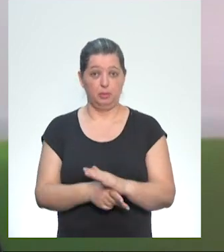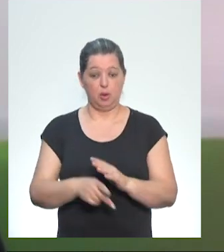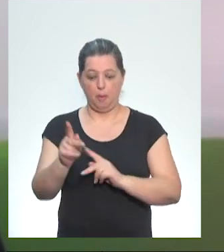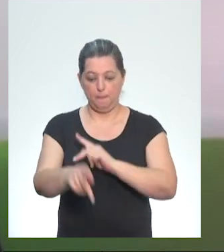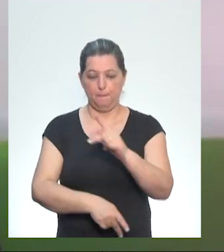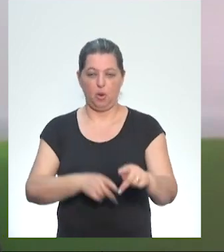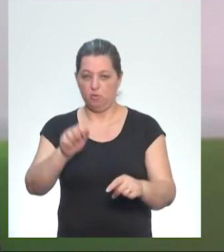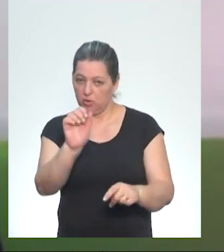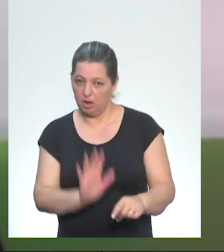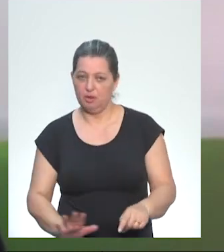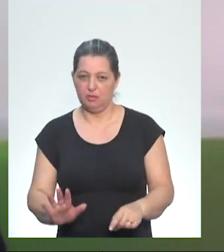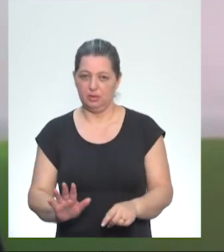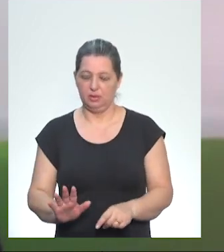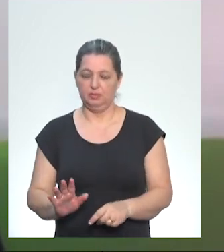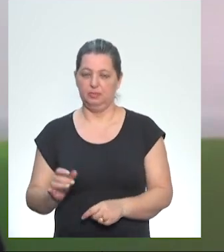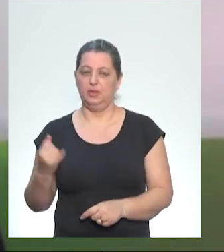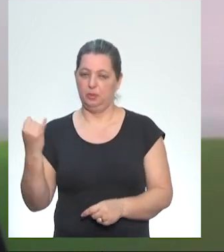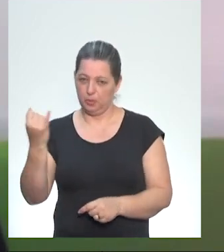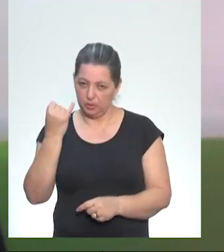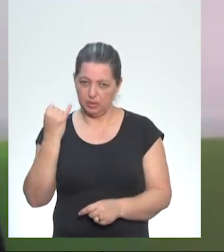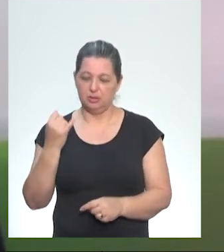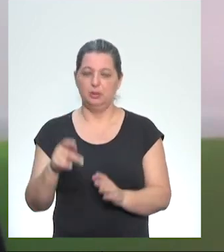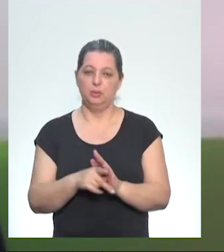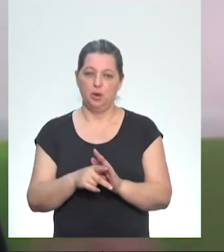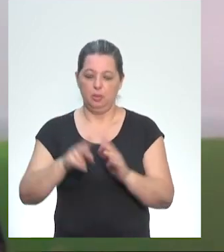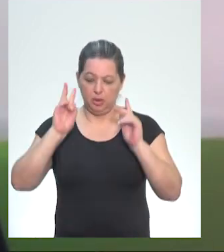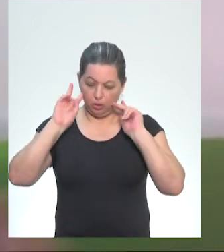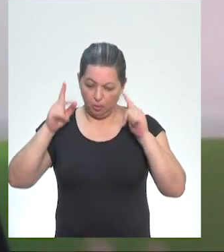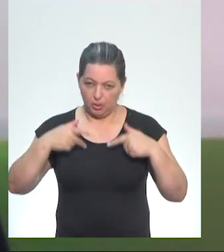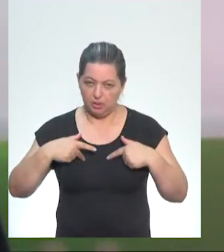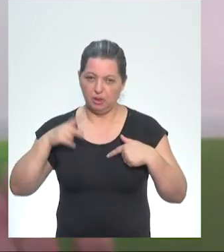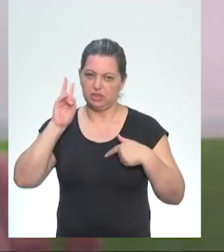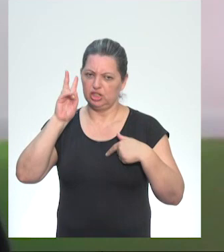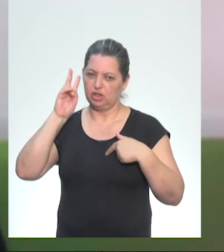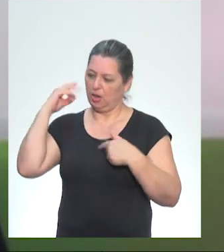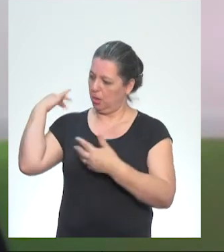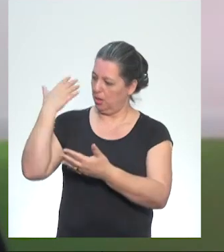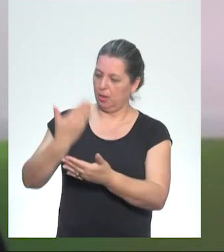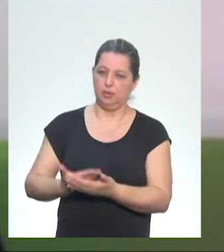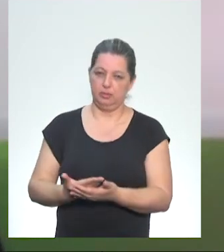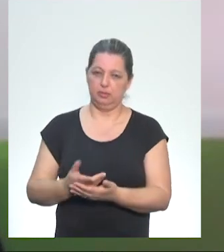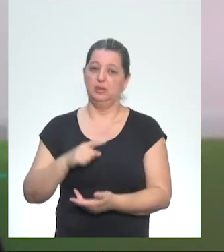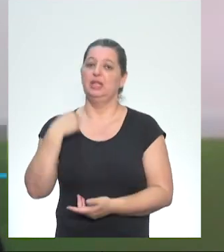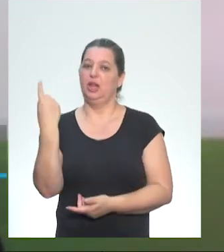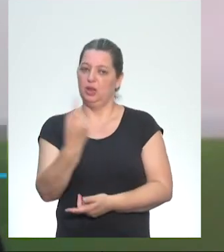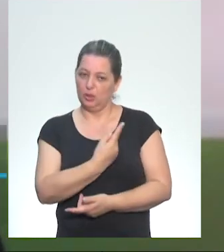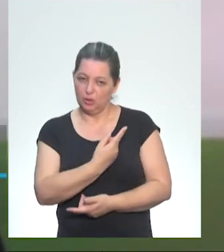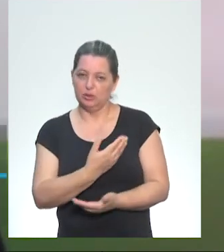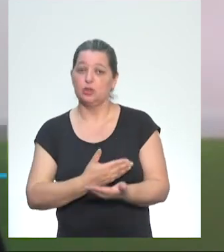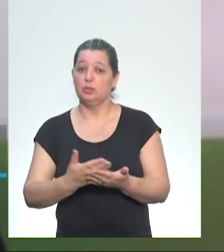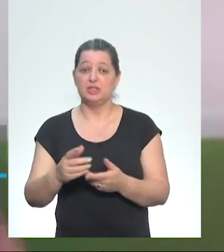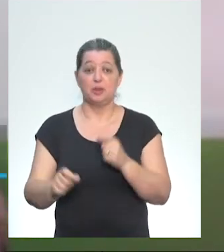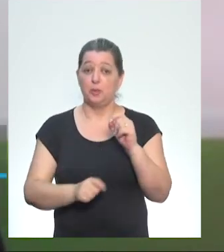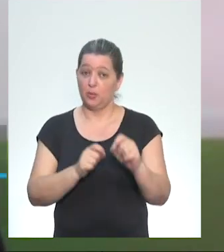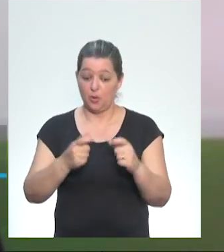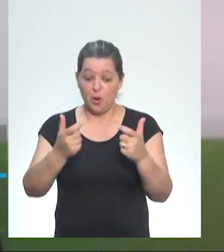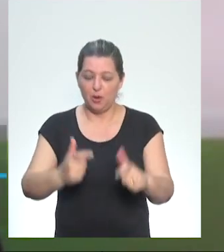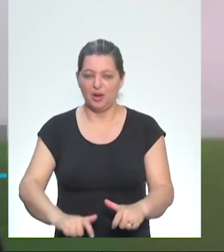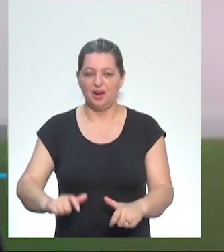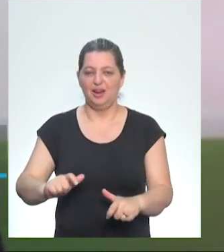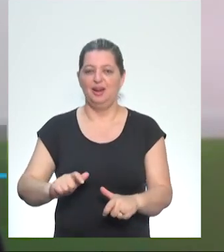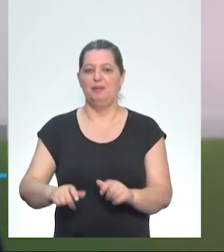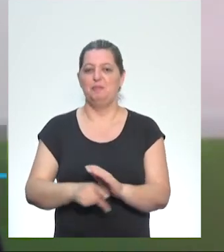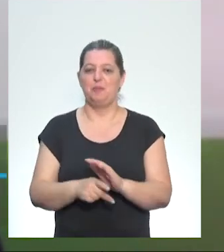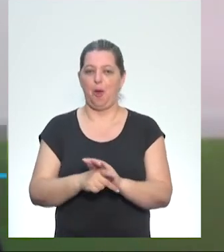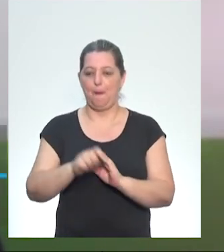africano que perpassa toda a história da humanidade. Tem que sempre lembrar que nós, seres humanos, começamos na África. E se